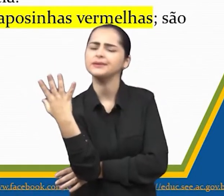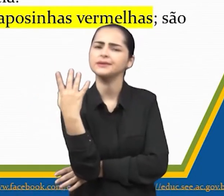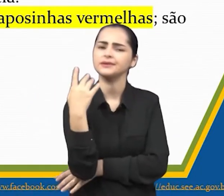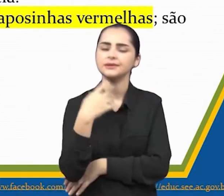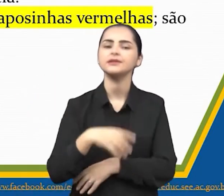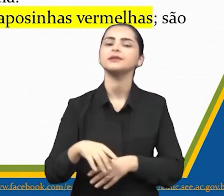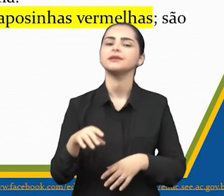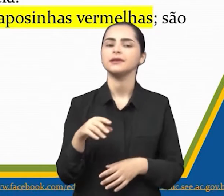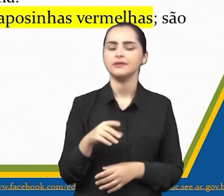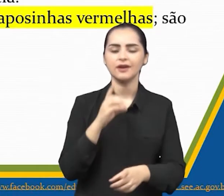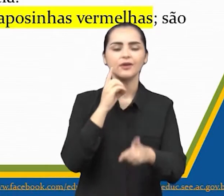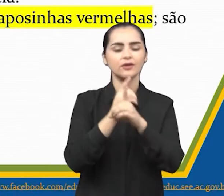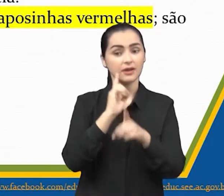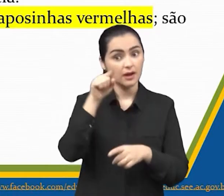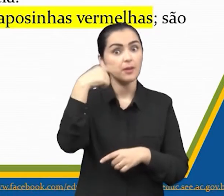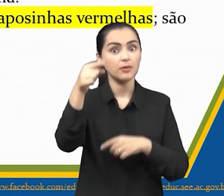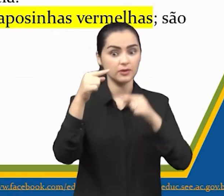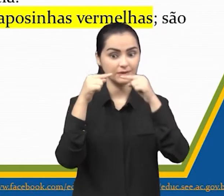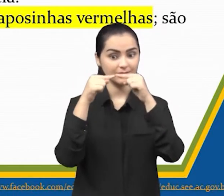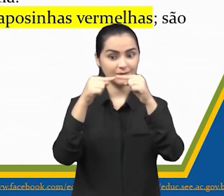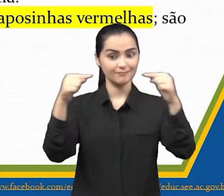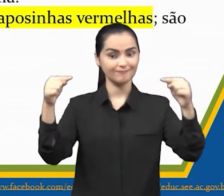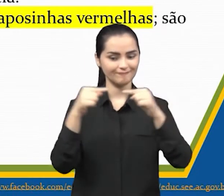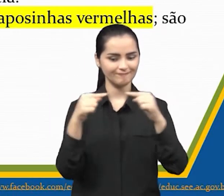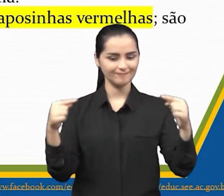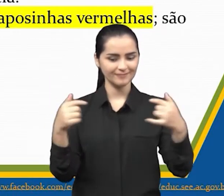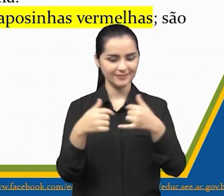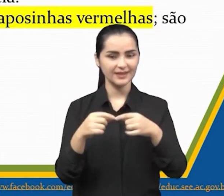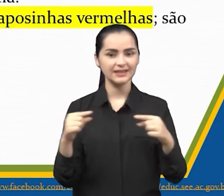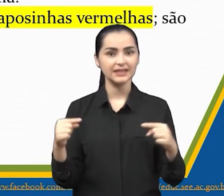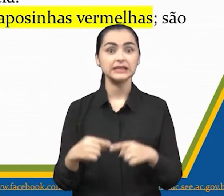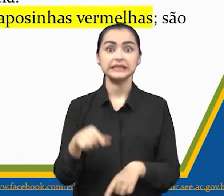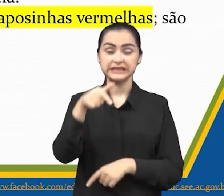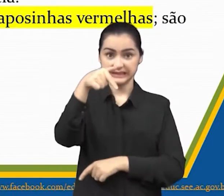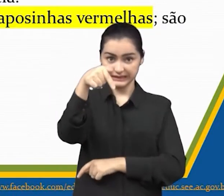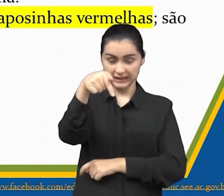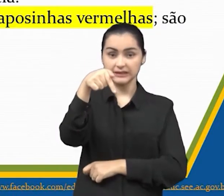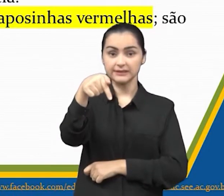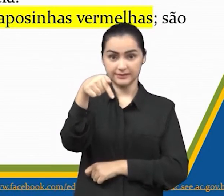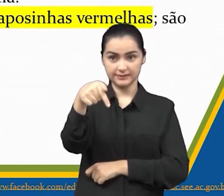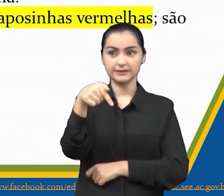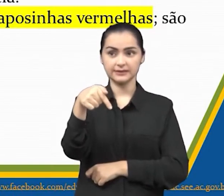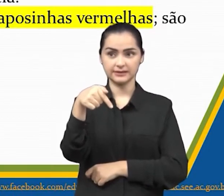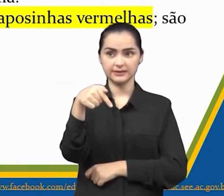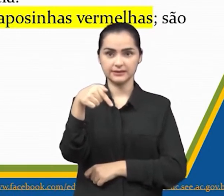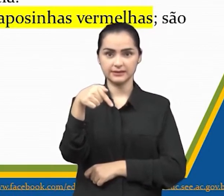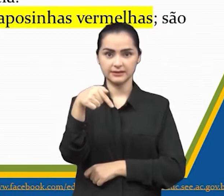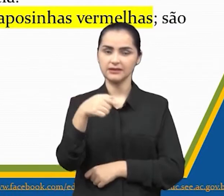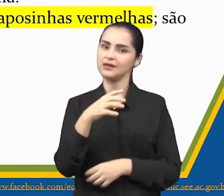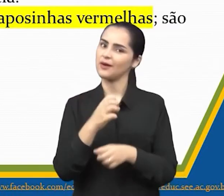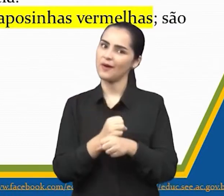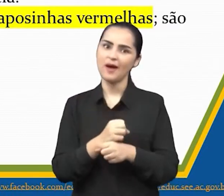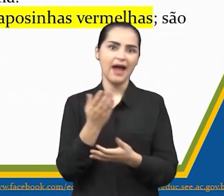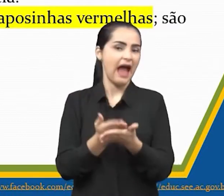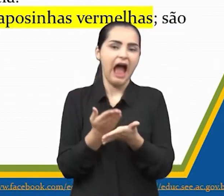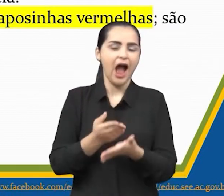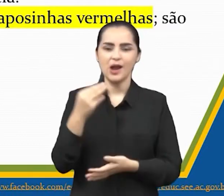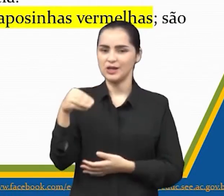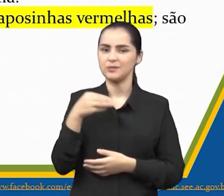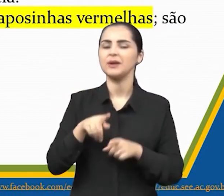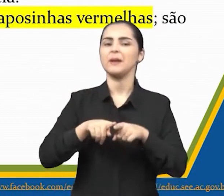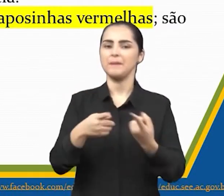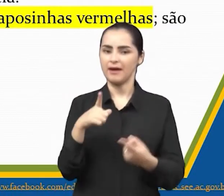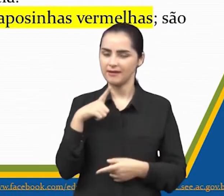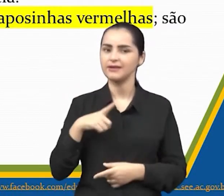gente vai localizar na próxima linha aí, ó, 7. Olha a quantidade aí, 7. Embora não seja aula de matemática, mas não dá uma